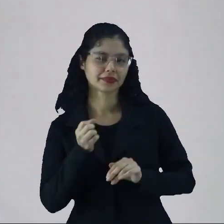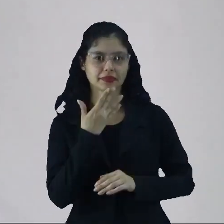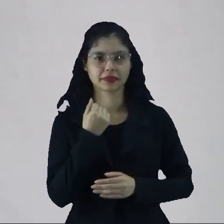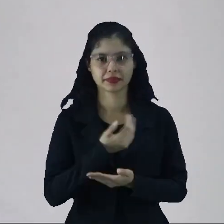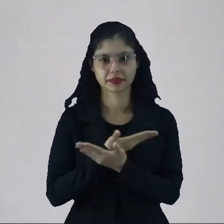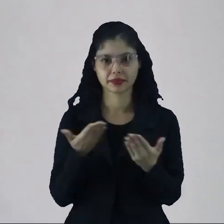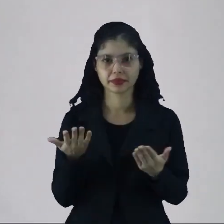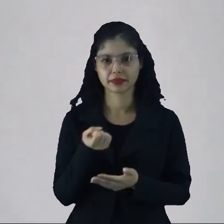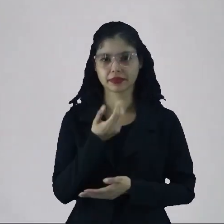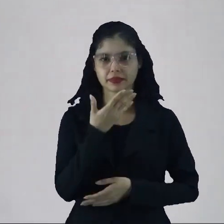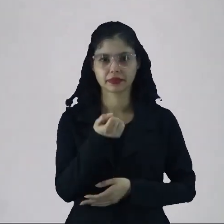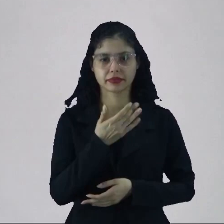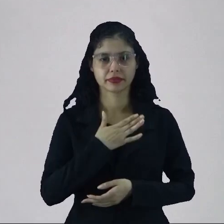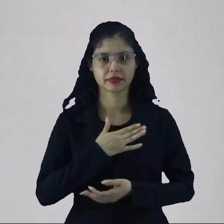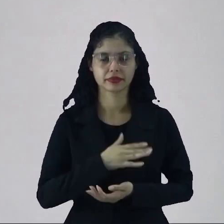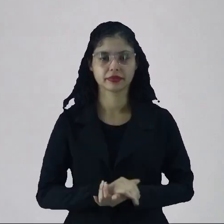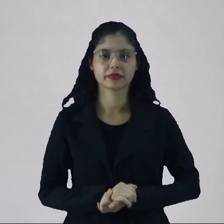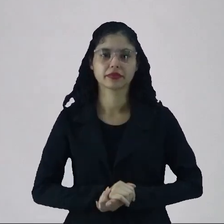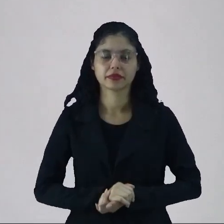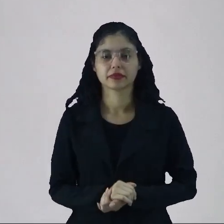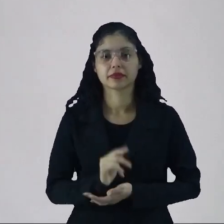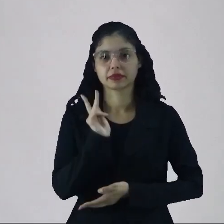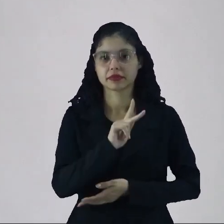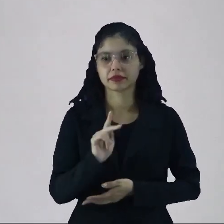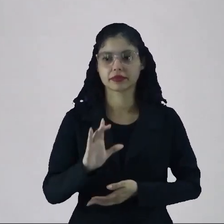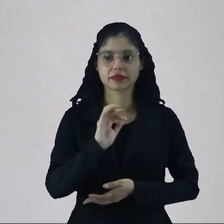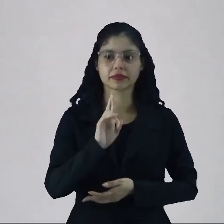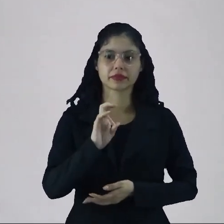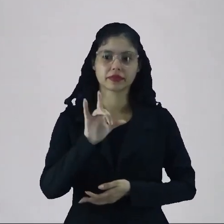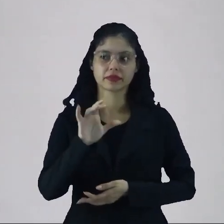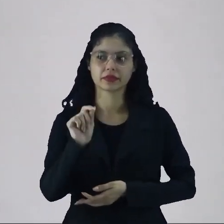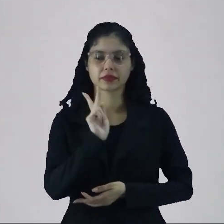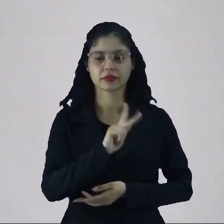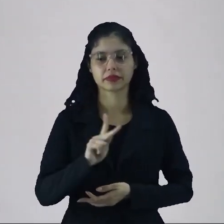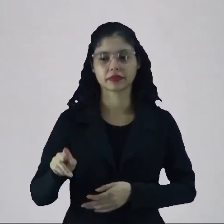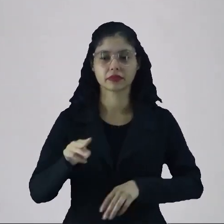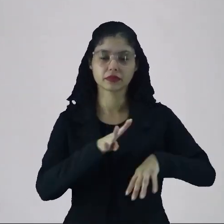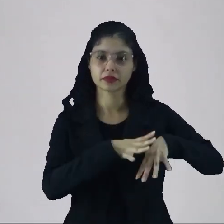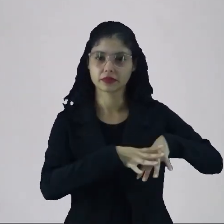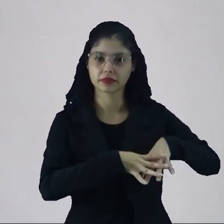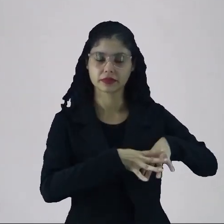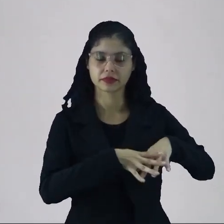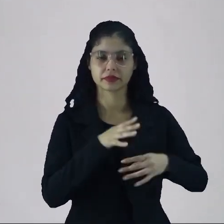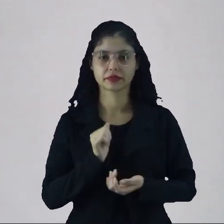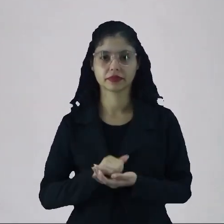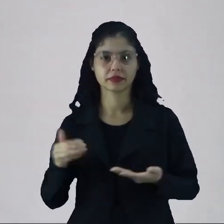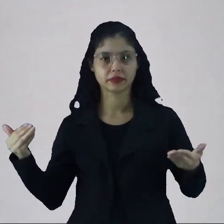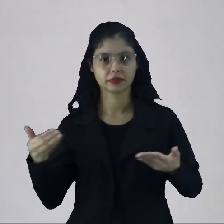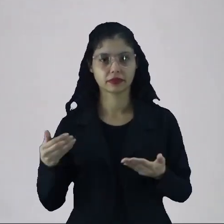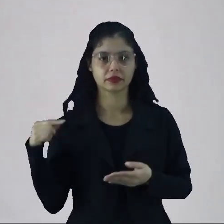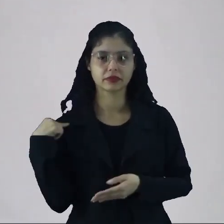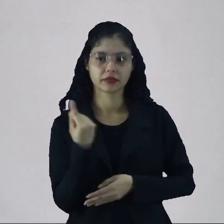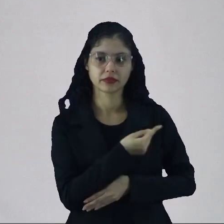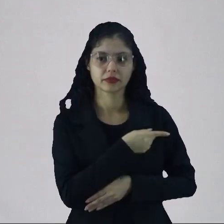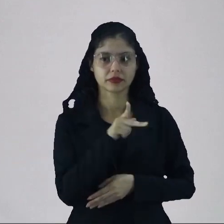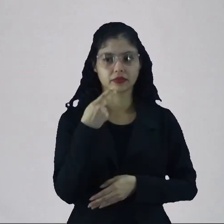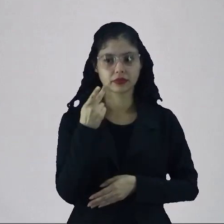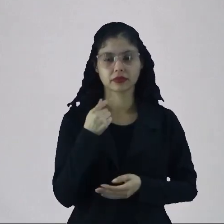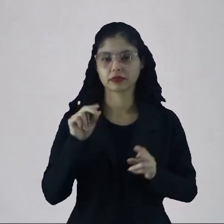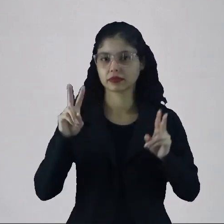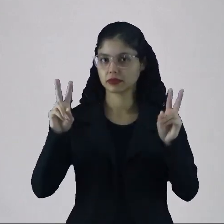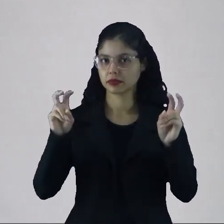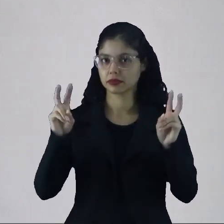Olá, tudo bem com vocês? Tudo bem comigo? Eu sou o professor Carlos, professor de matemática. E hoje nós vamos falar de